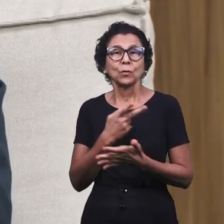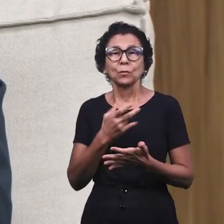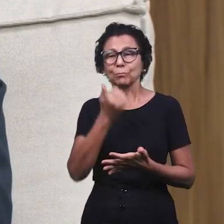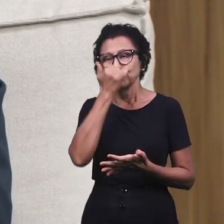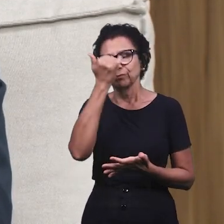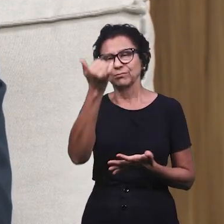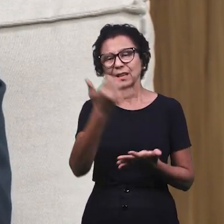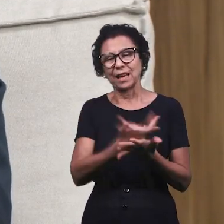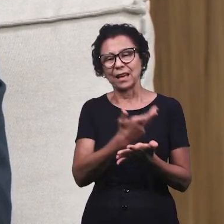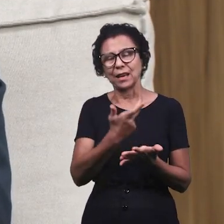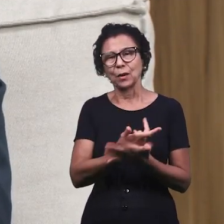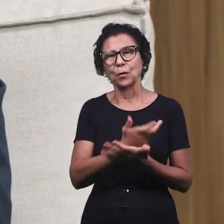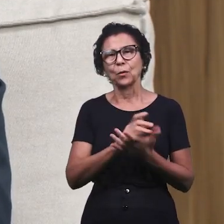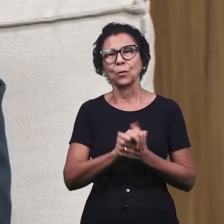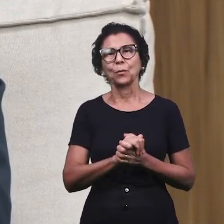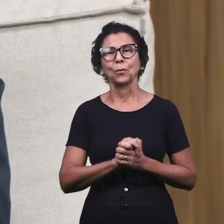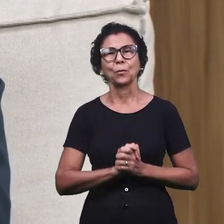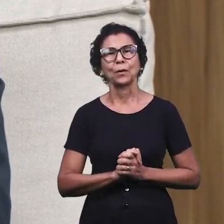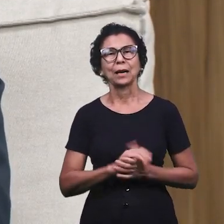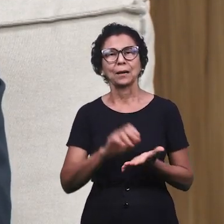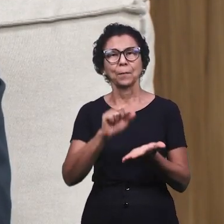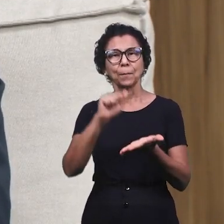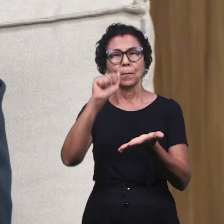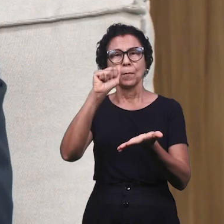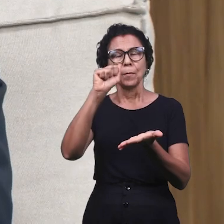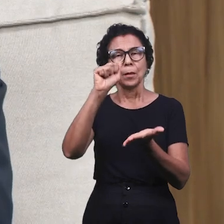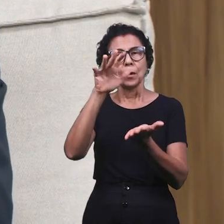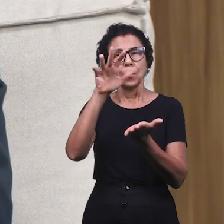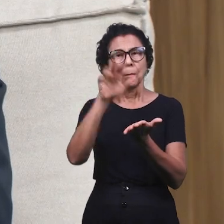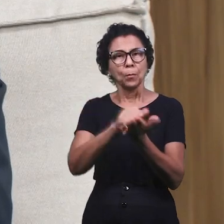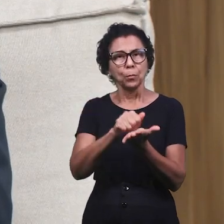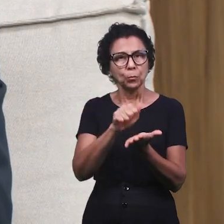classificação errada, ela é passível de multa.